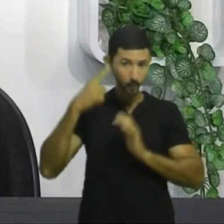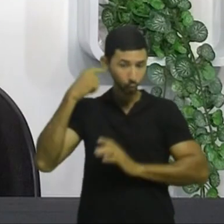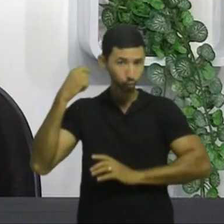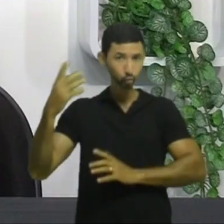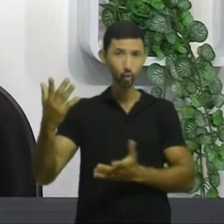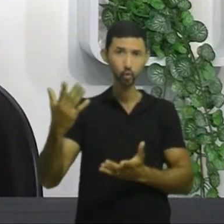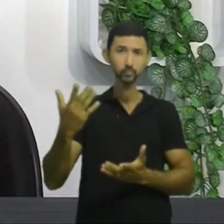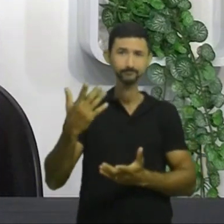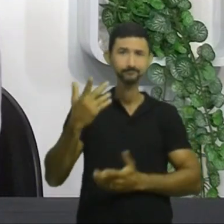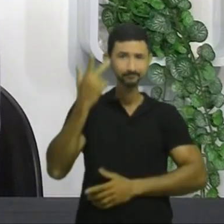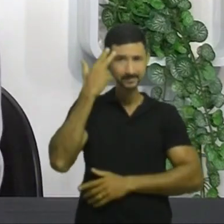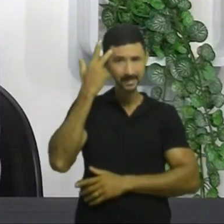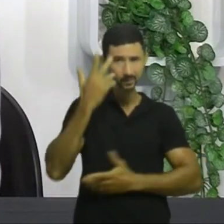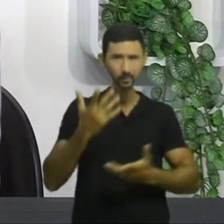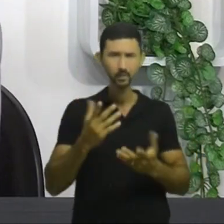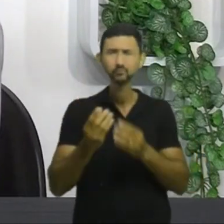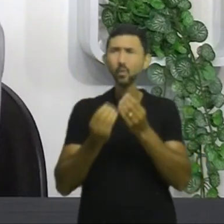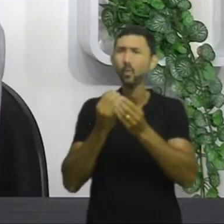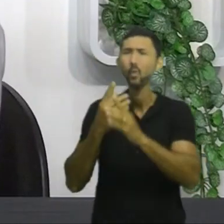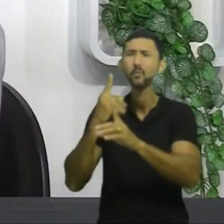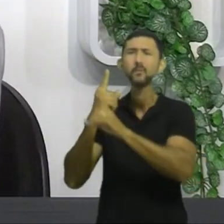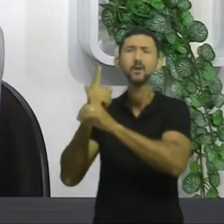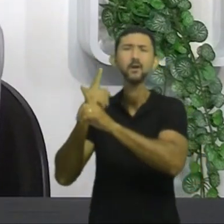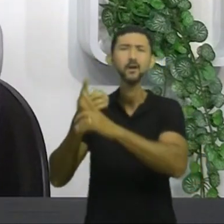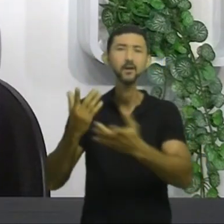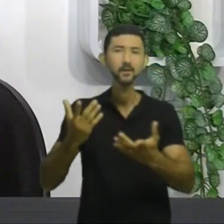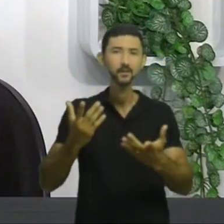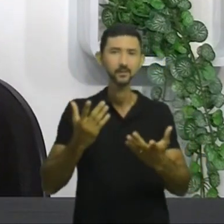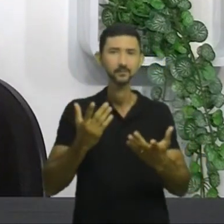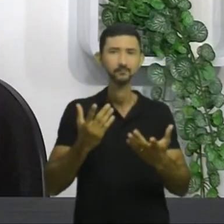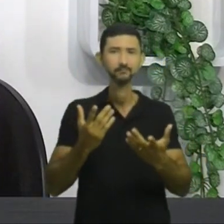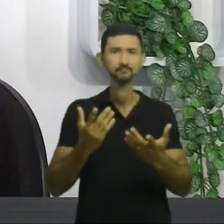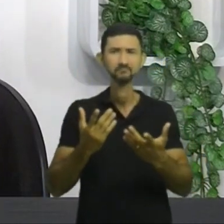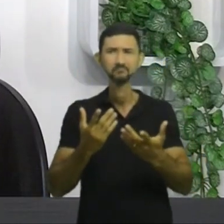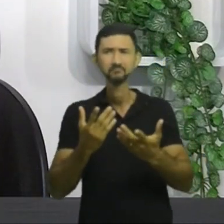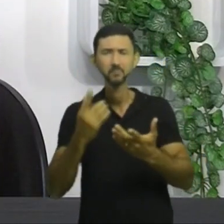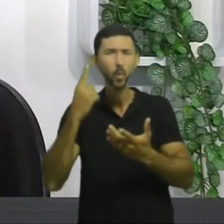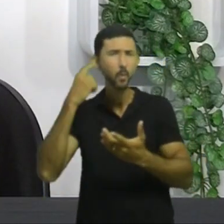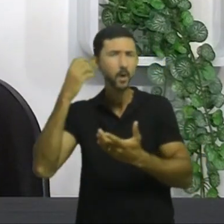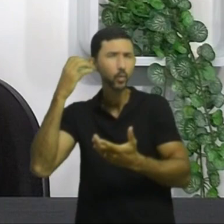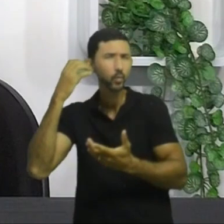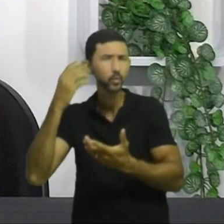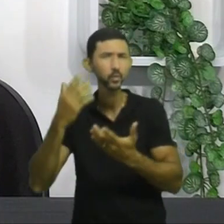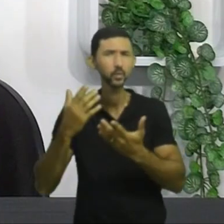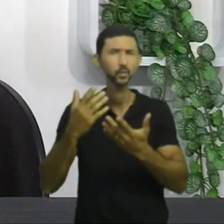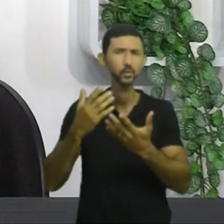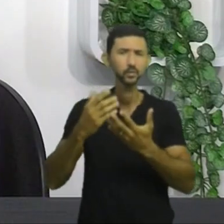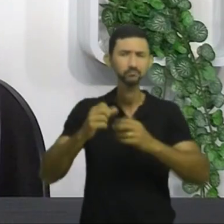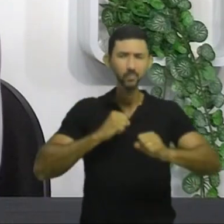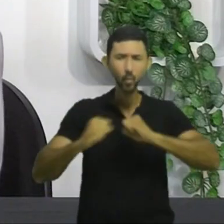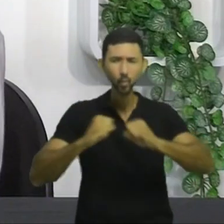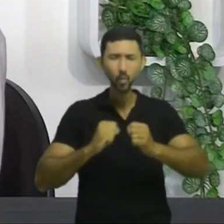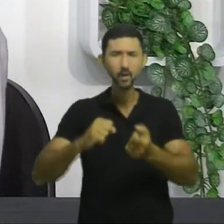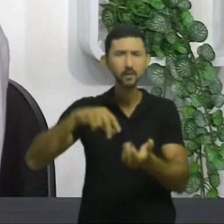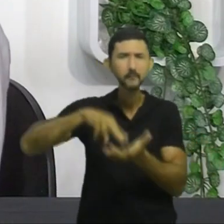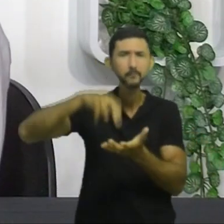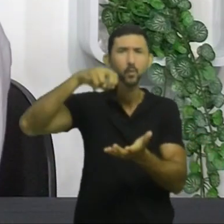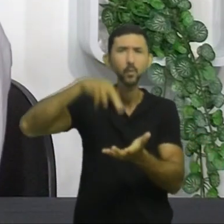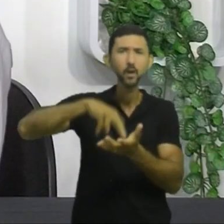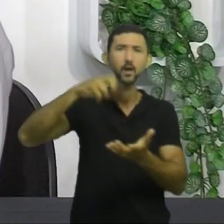Né? Esses sons, como eu posso identificá-los? O grunhido, o correr, o pular.